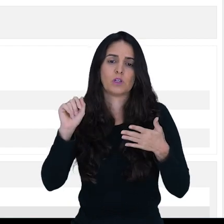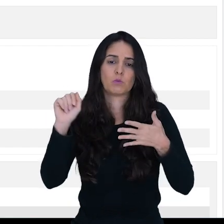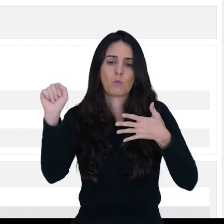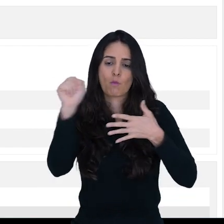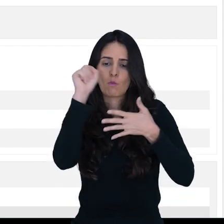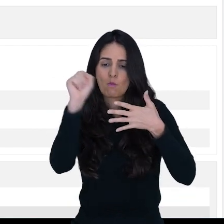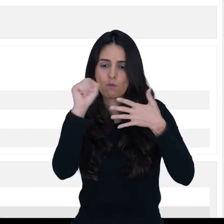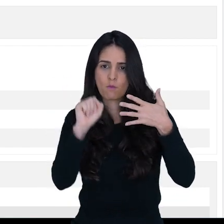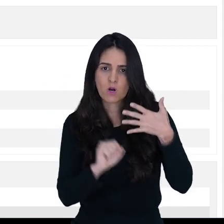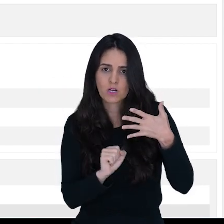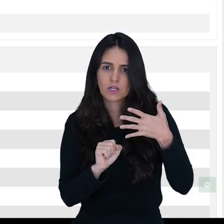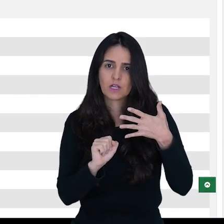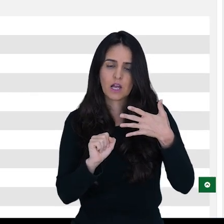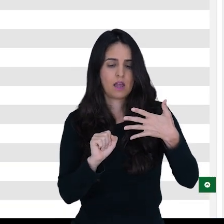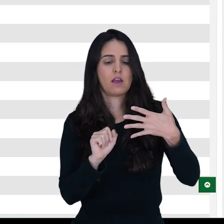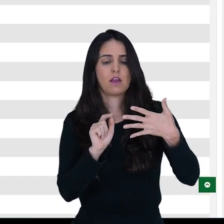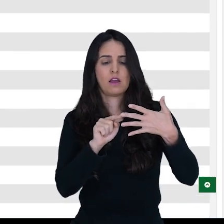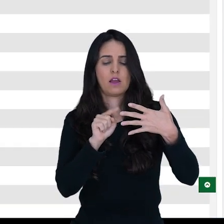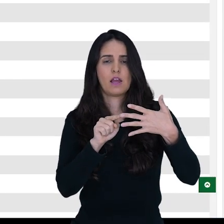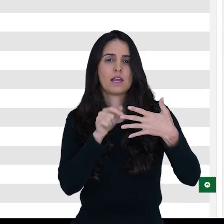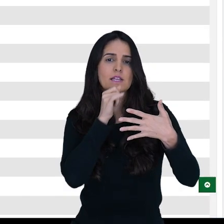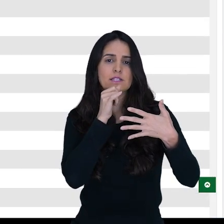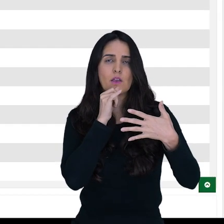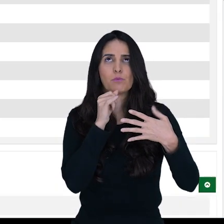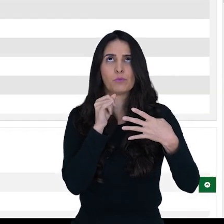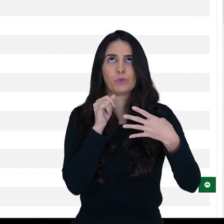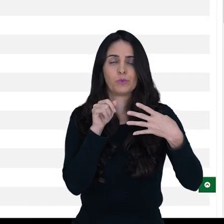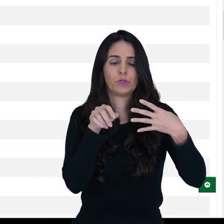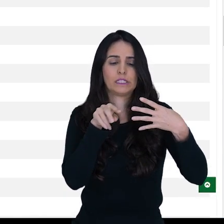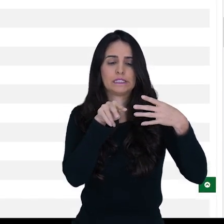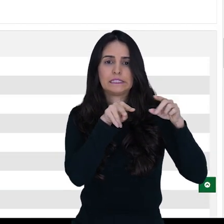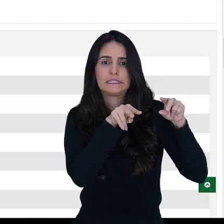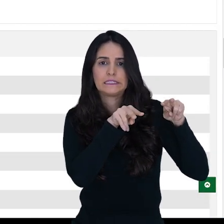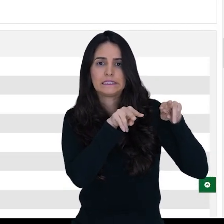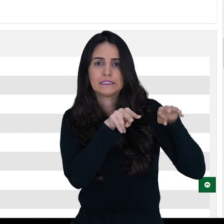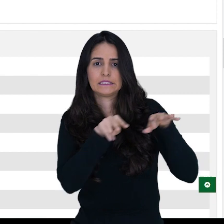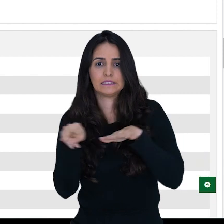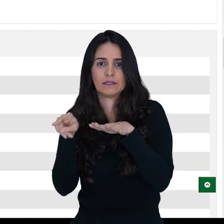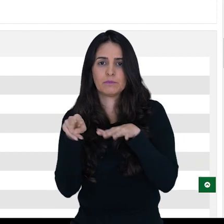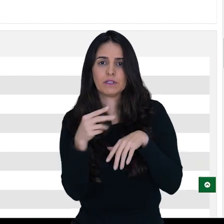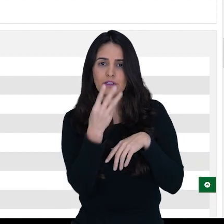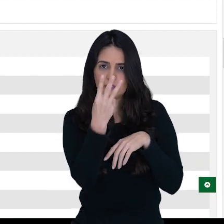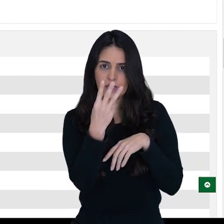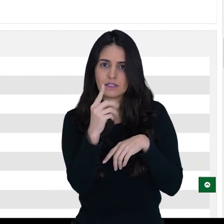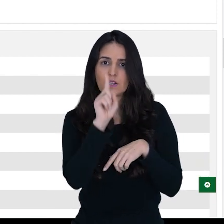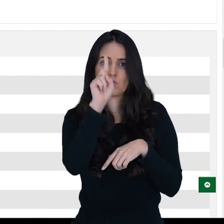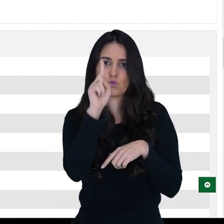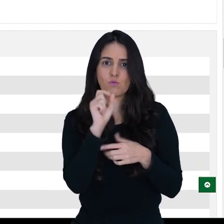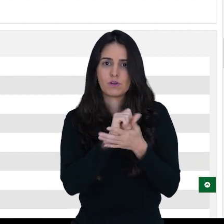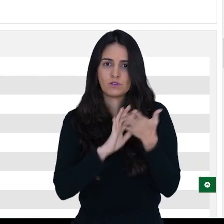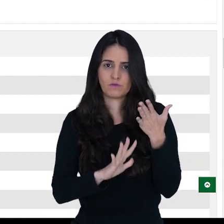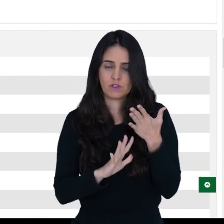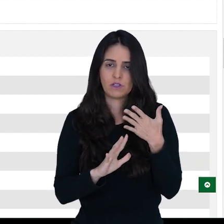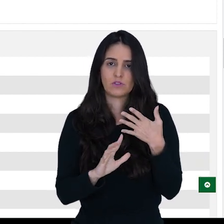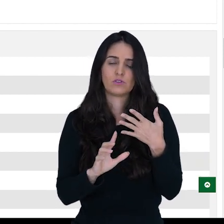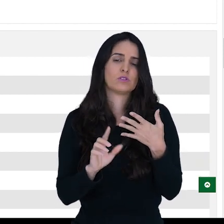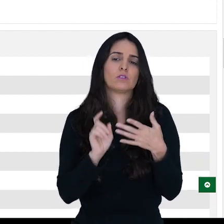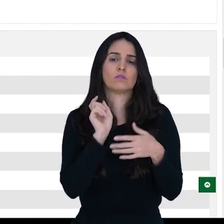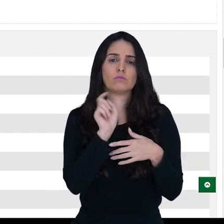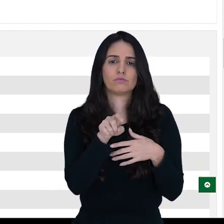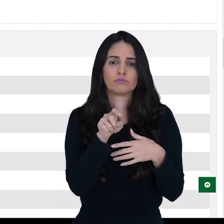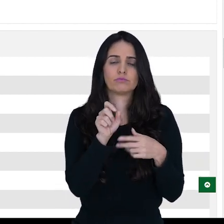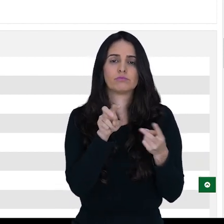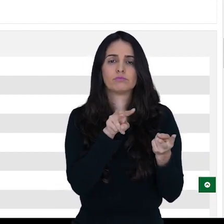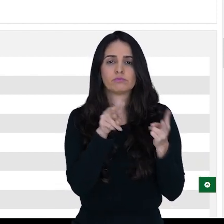você vem aqui seleciona nenhum E aí então habilita vamos dizer que na semana três a gente tem uma atividade que a gente quer